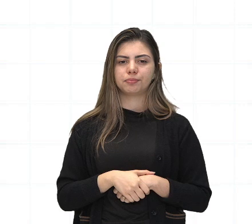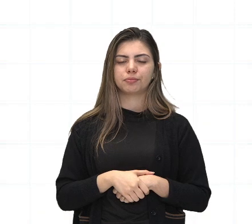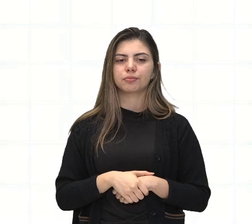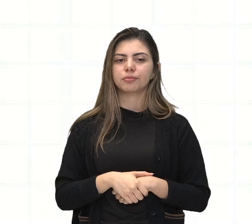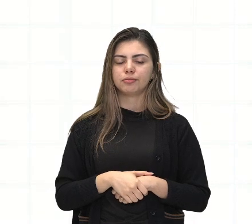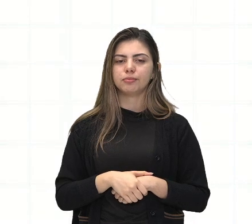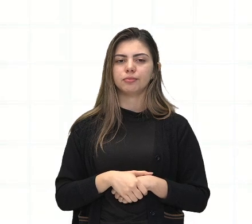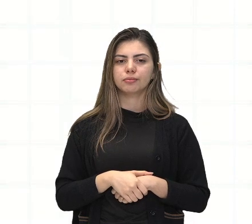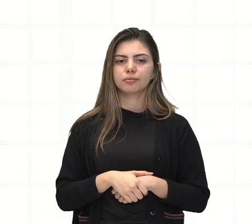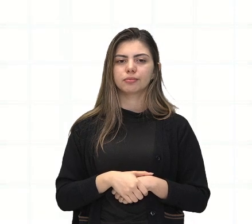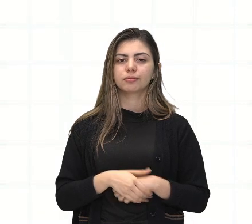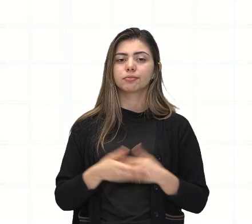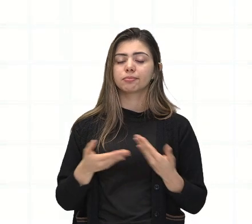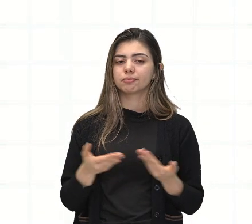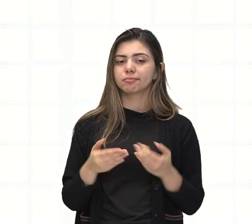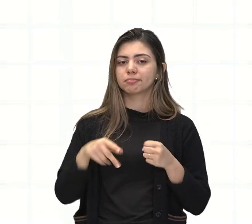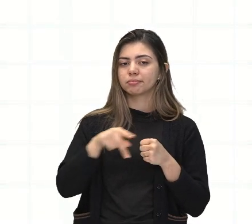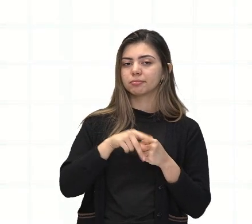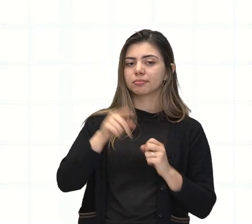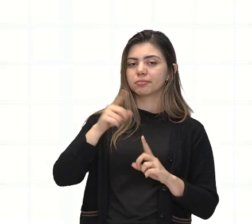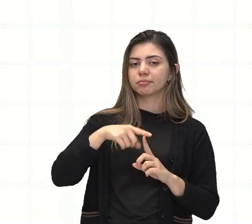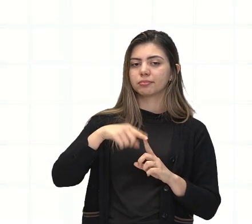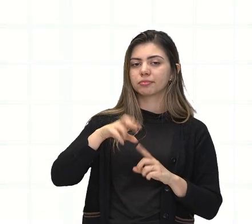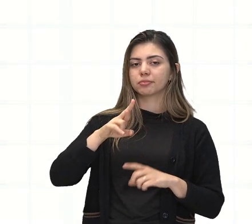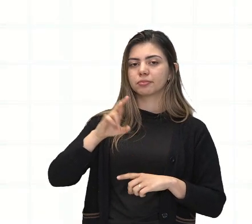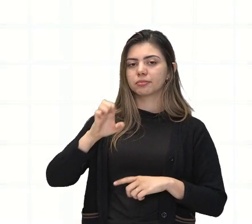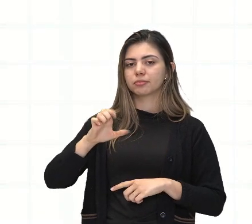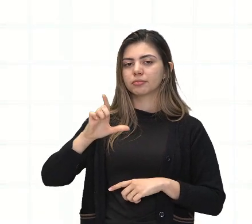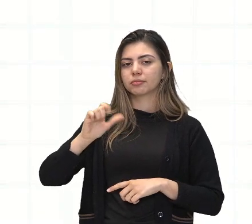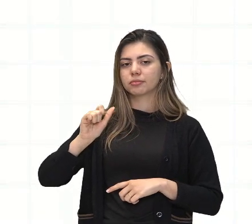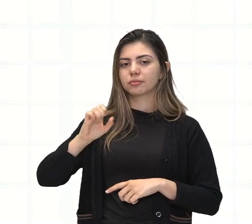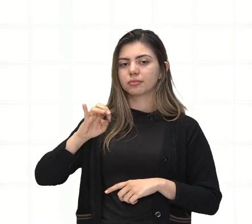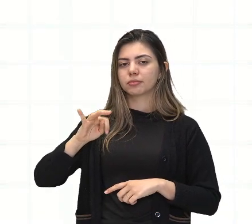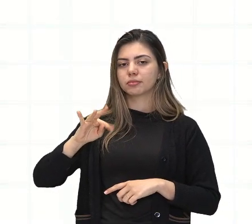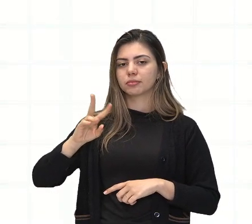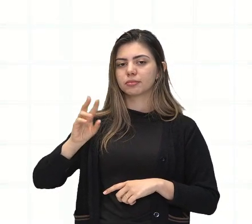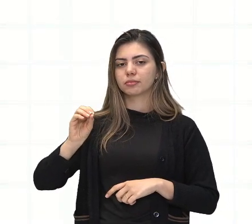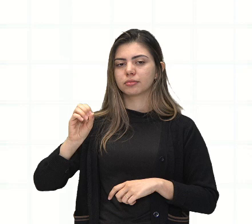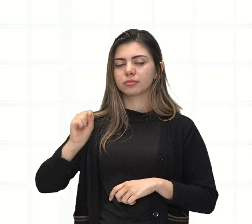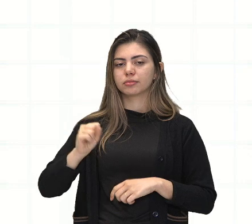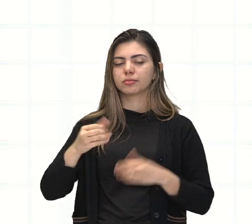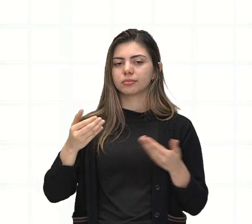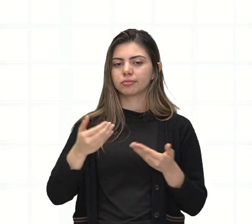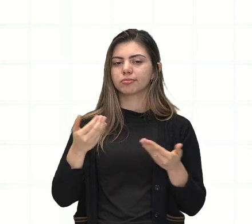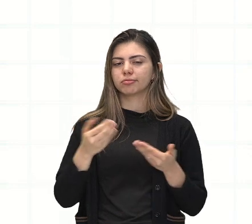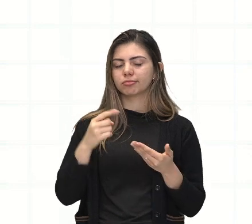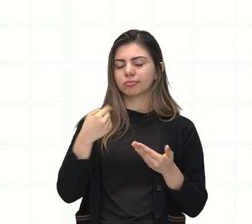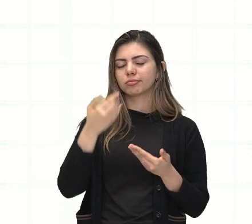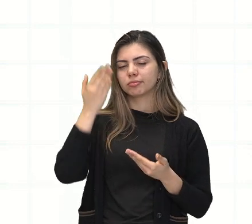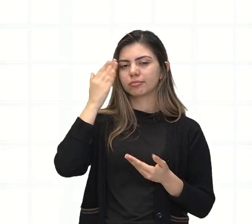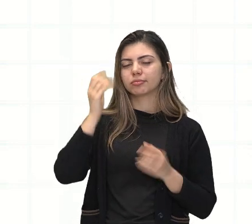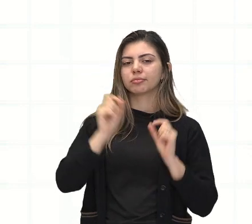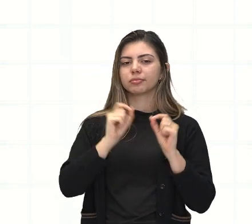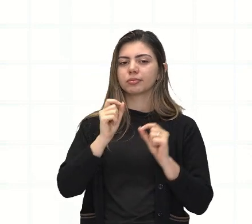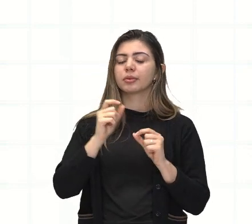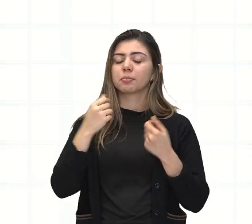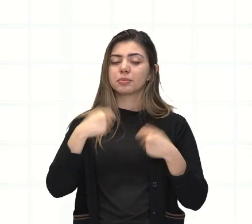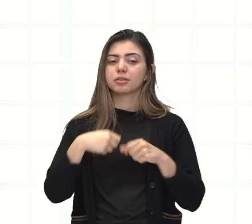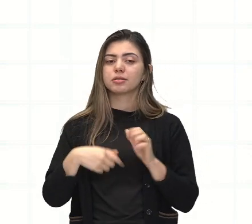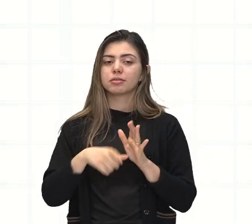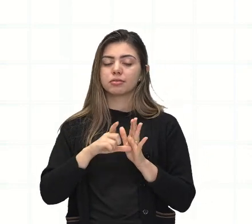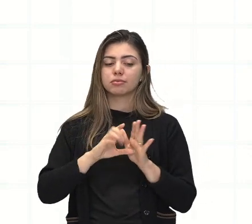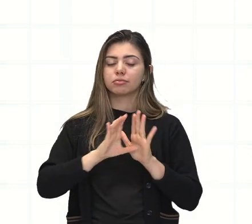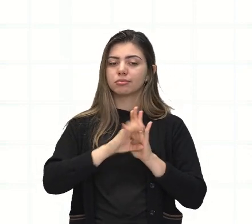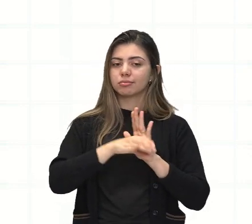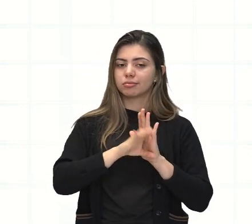por favor. Pronomes relativos. Aí, para nós sabermos, né, precisamos seguir